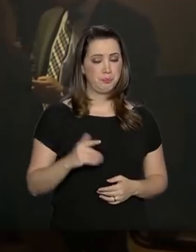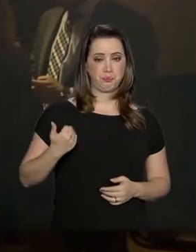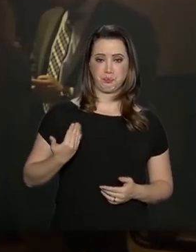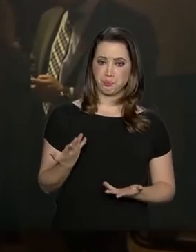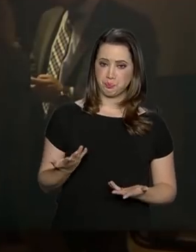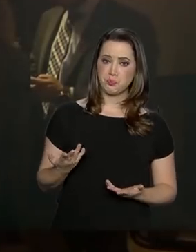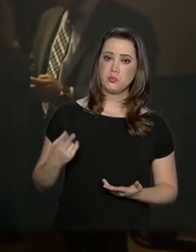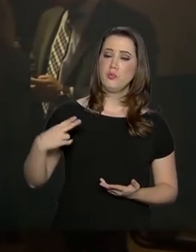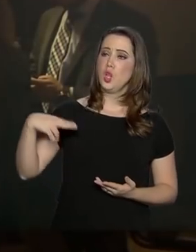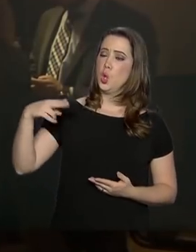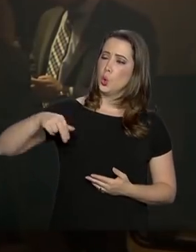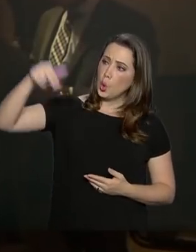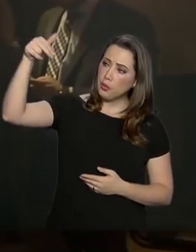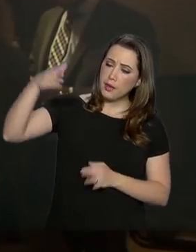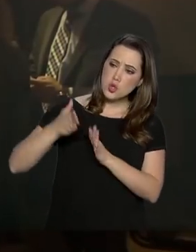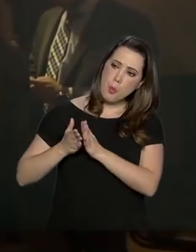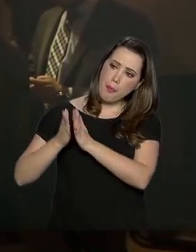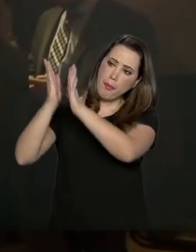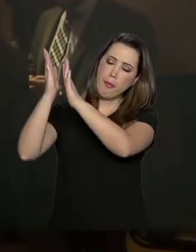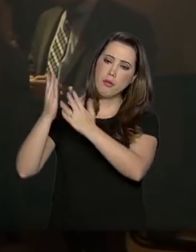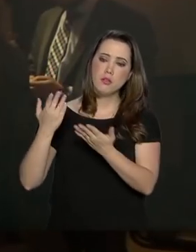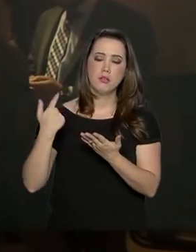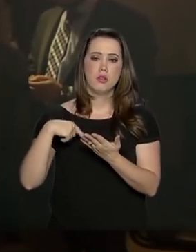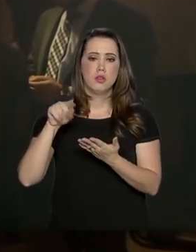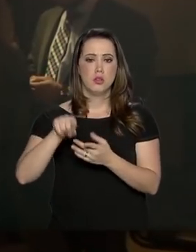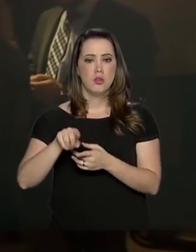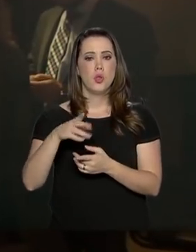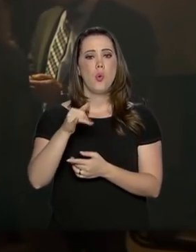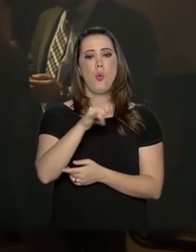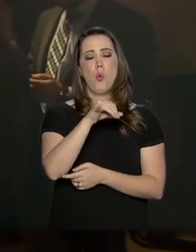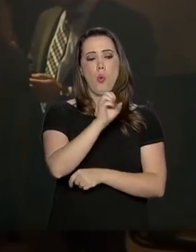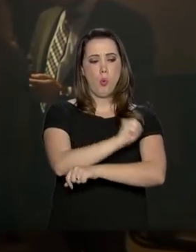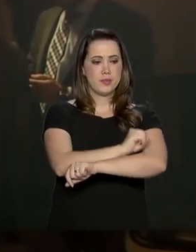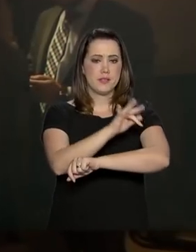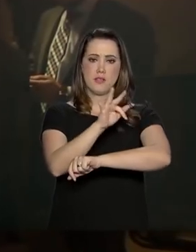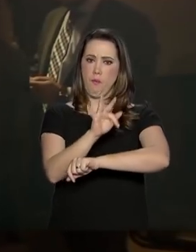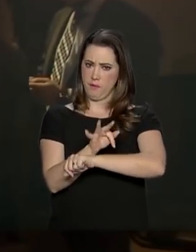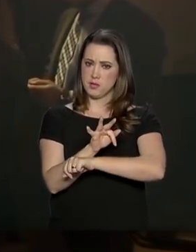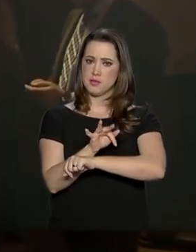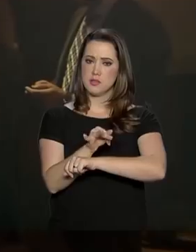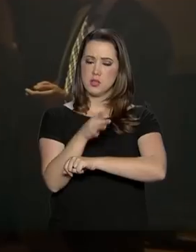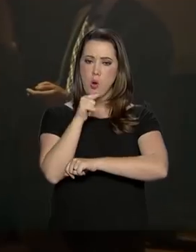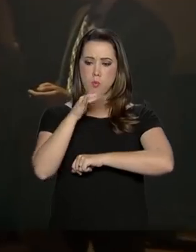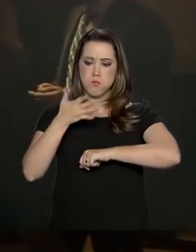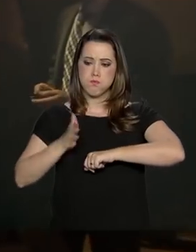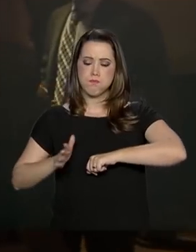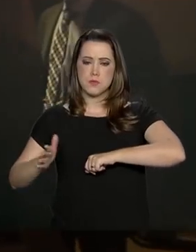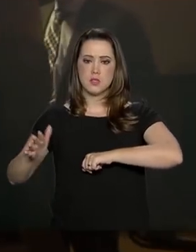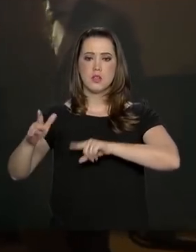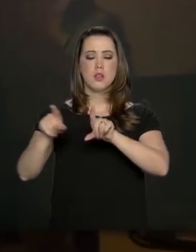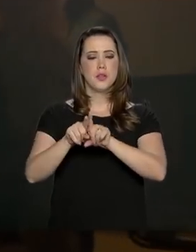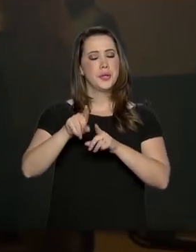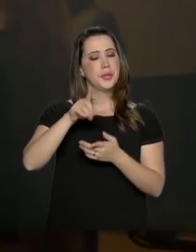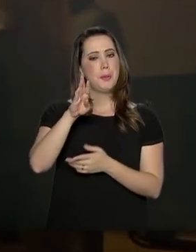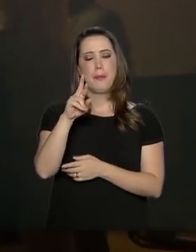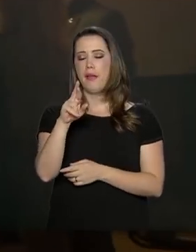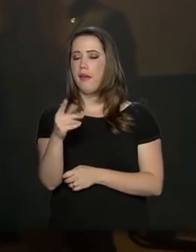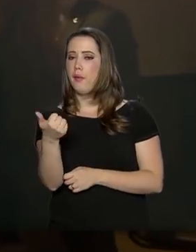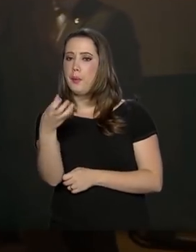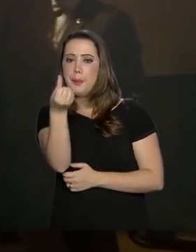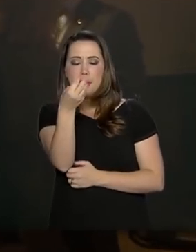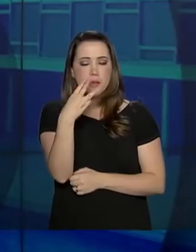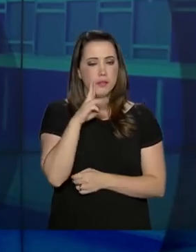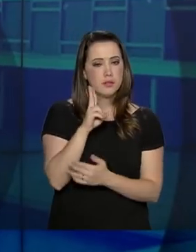a Transnordestina, a transposição do Rio São Francisco, a BR-163, são obras estratégicas que nós